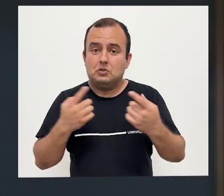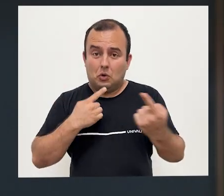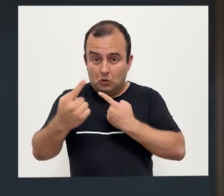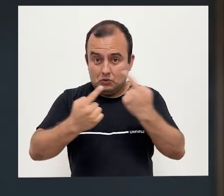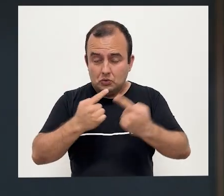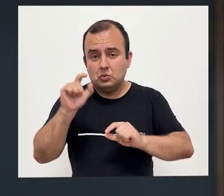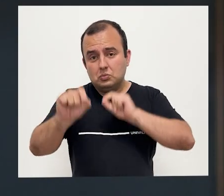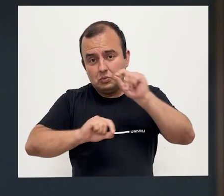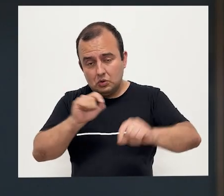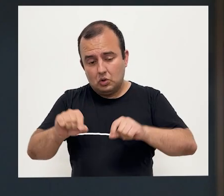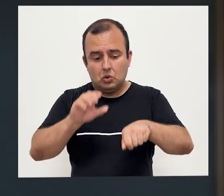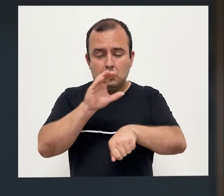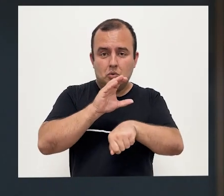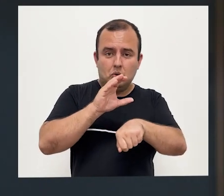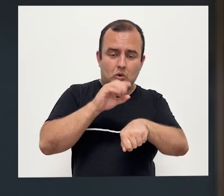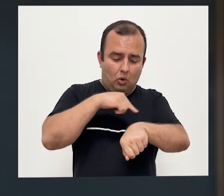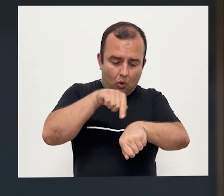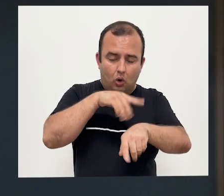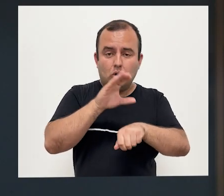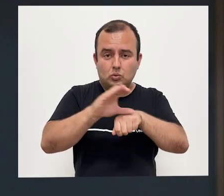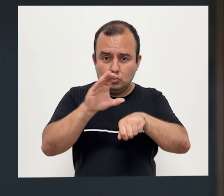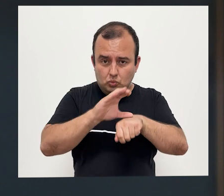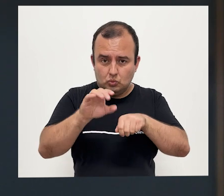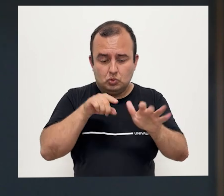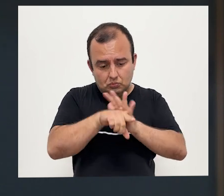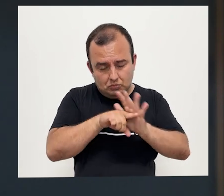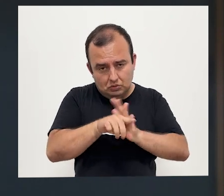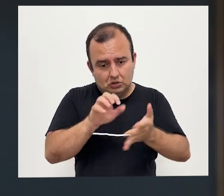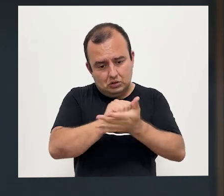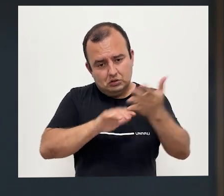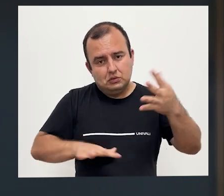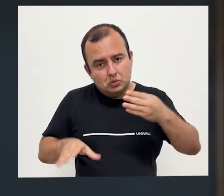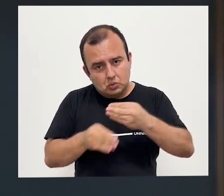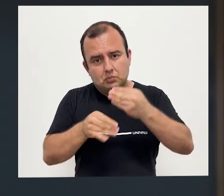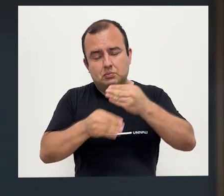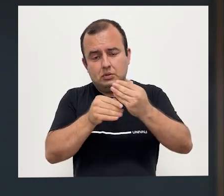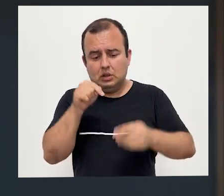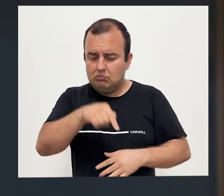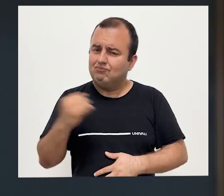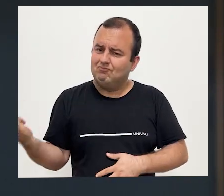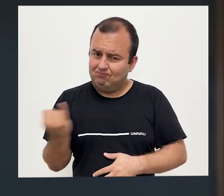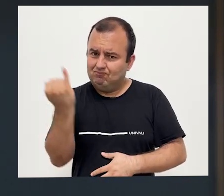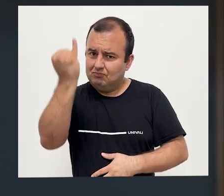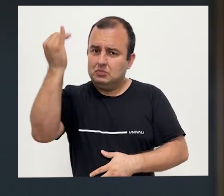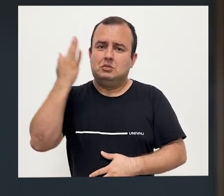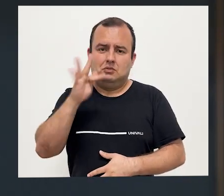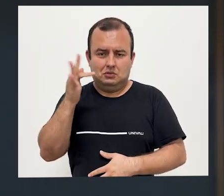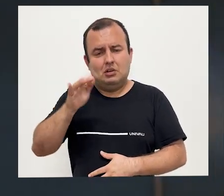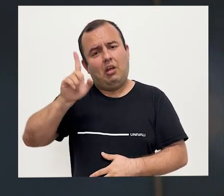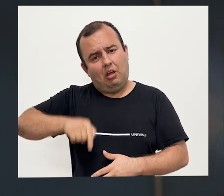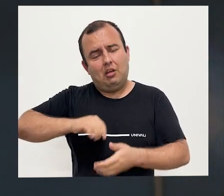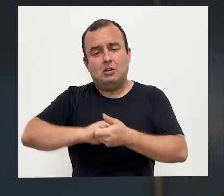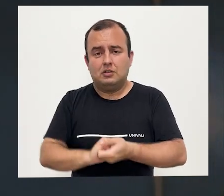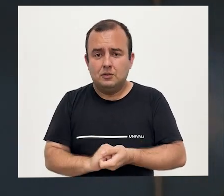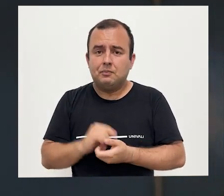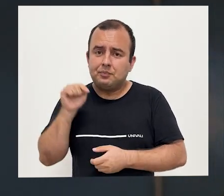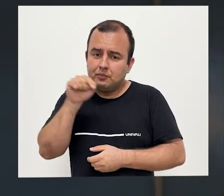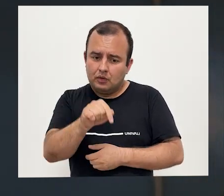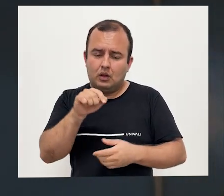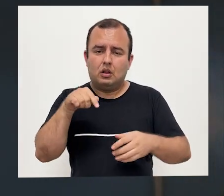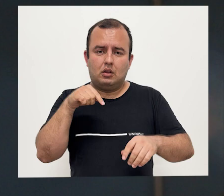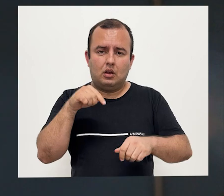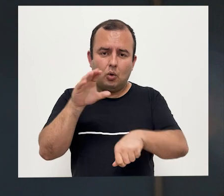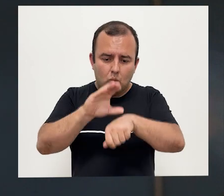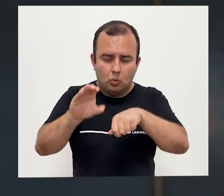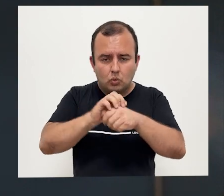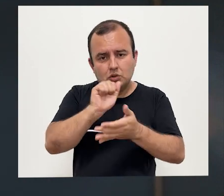Hoje vamos conversar sobre a validação de atividades ou horas complementares, que é uma parte importante da sua graduação. A validação de